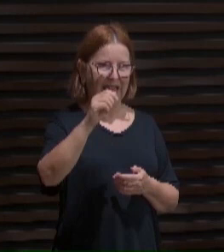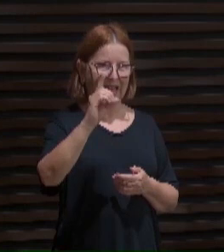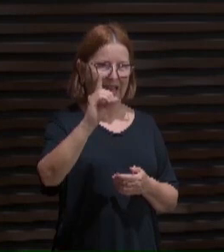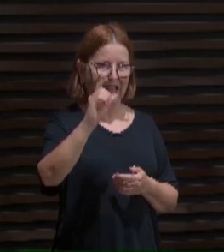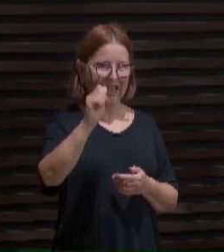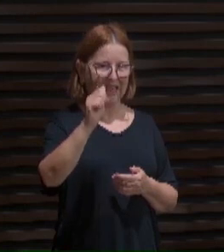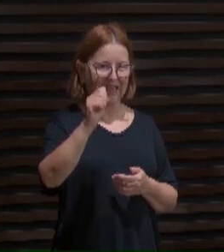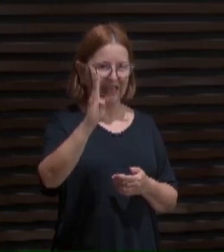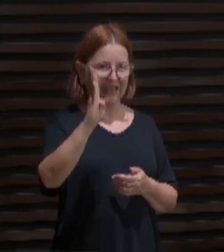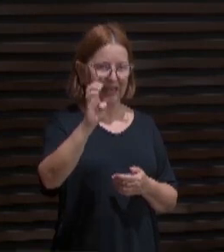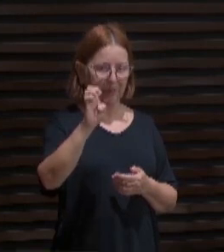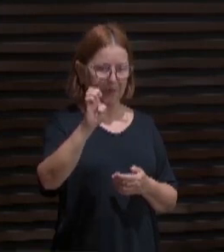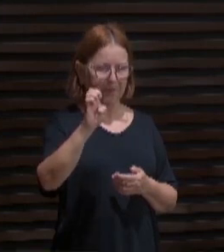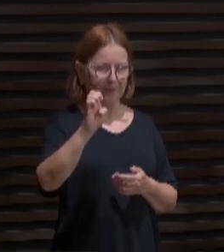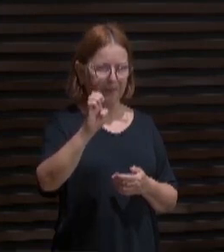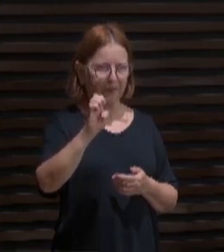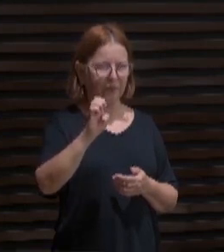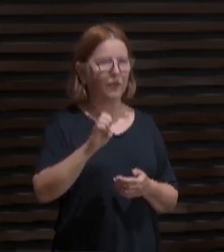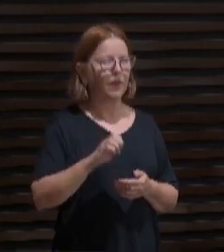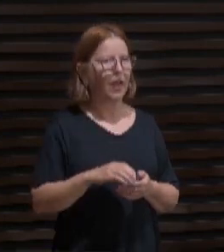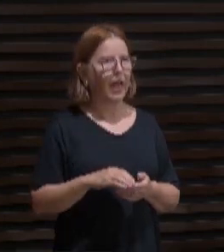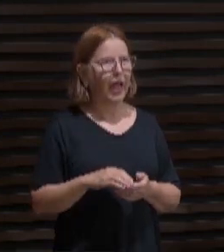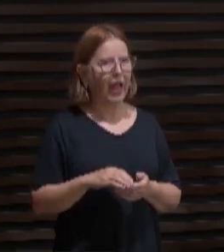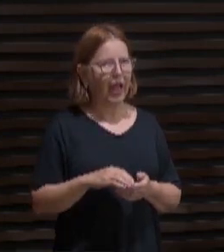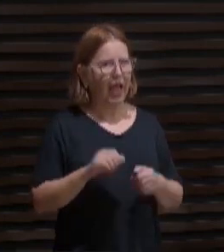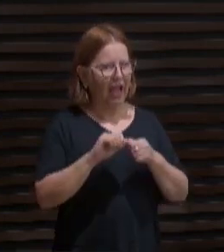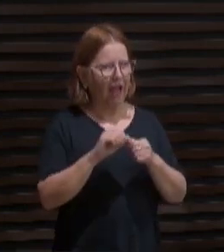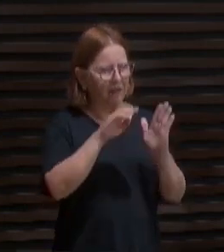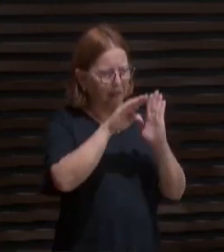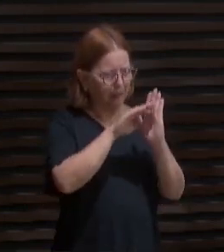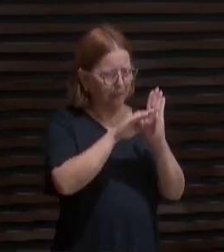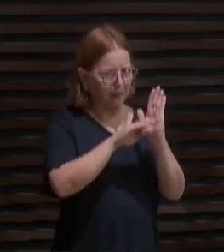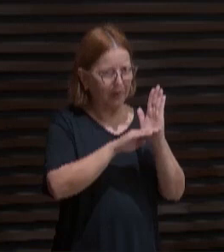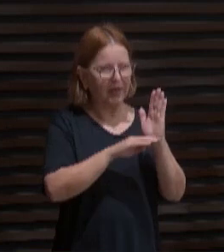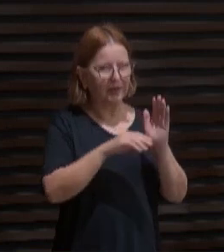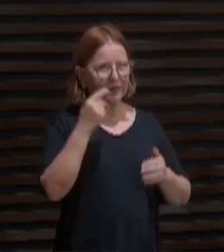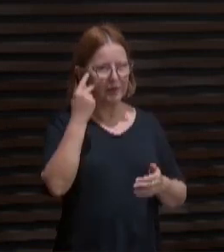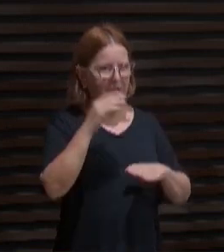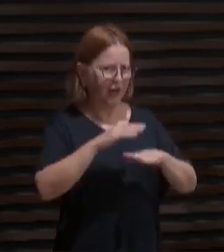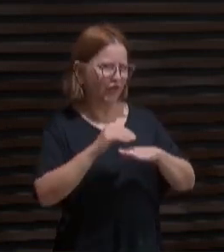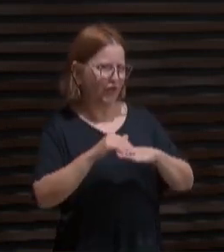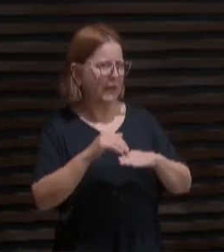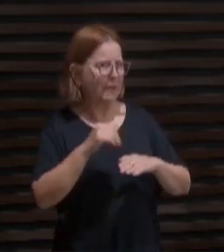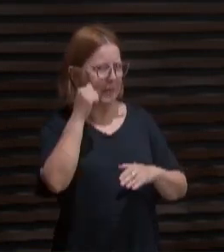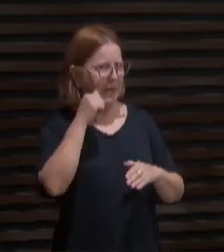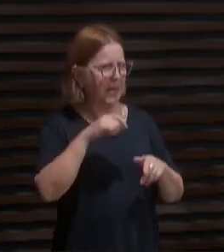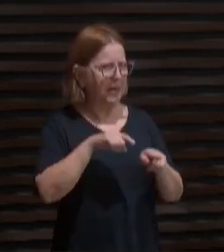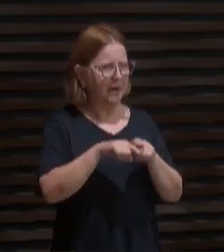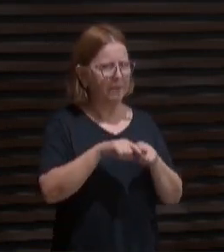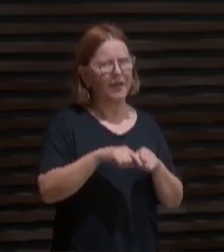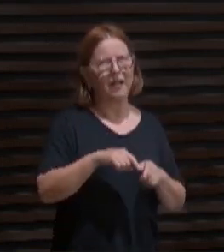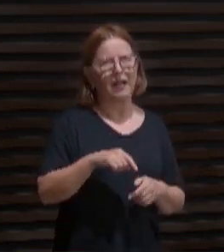da cultura da serpente, montaram um esquema, vai fazer um bolo, e ele doente pediu a